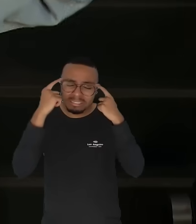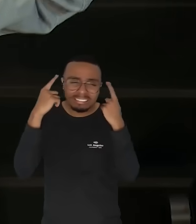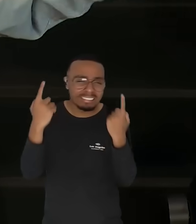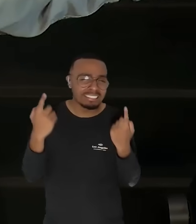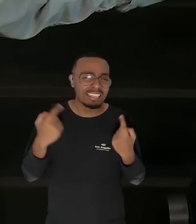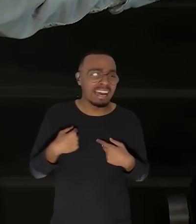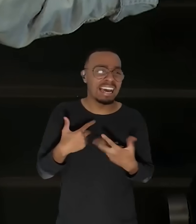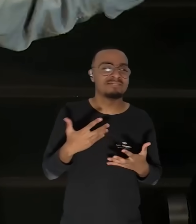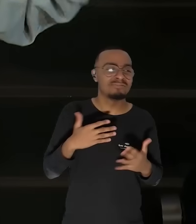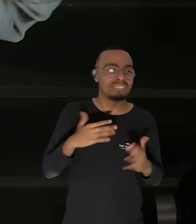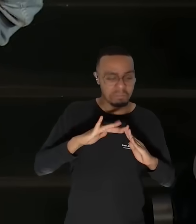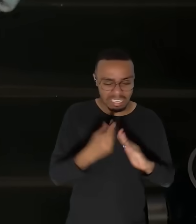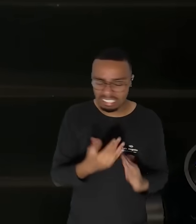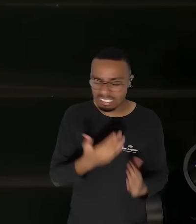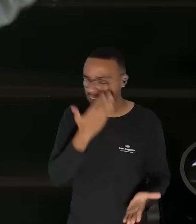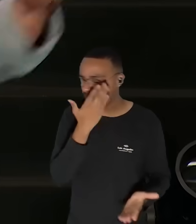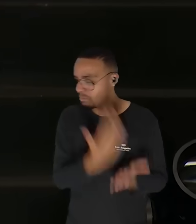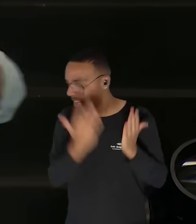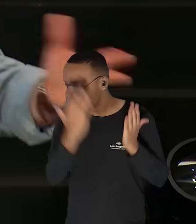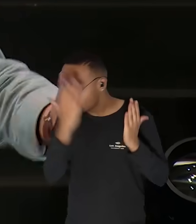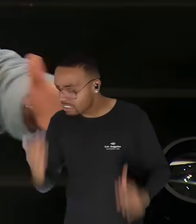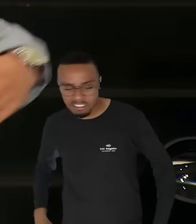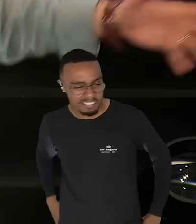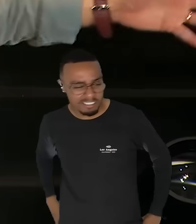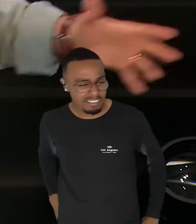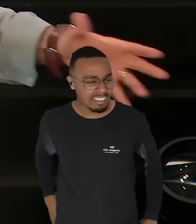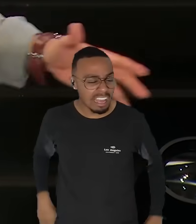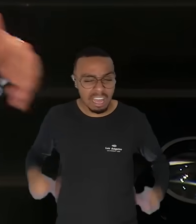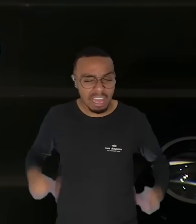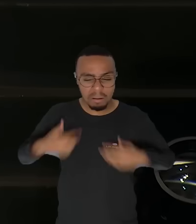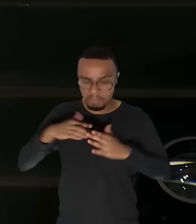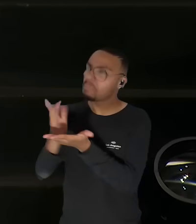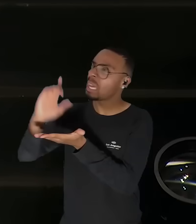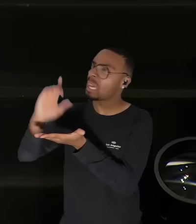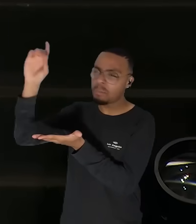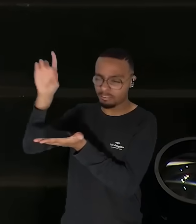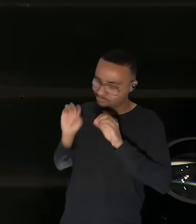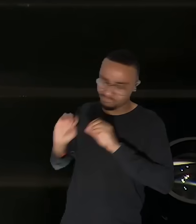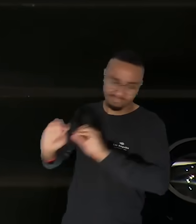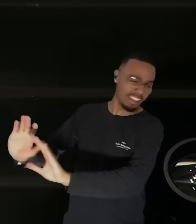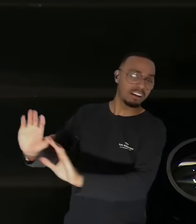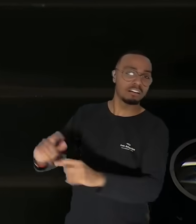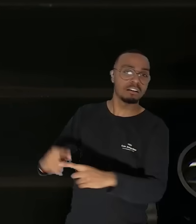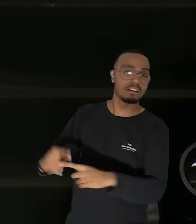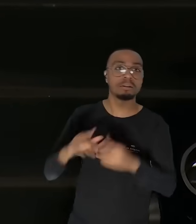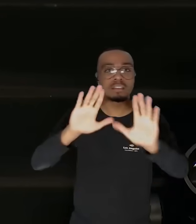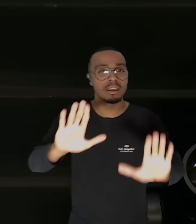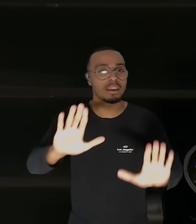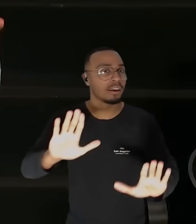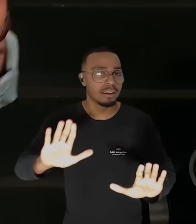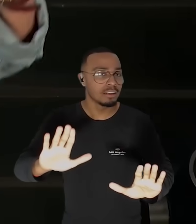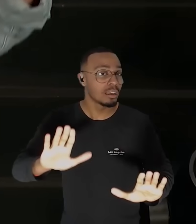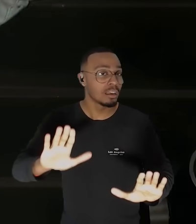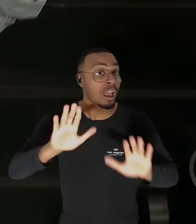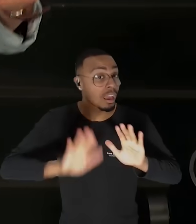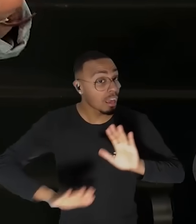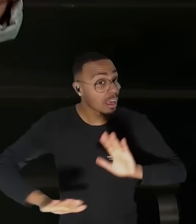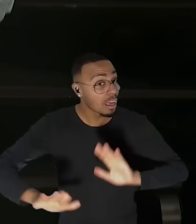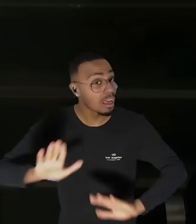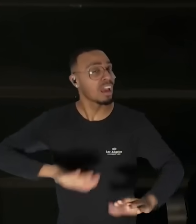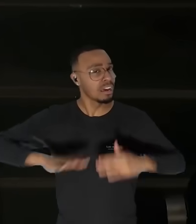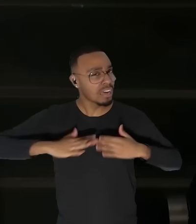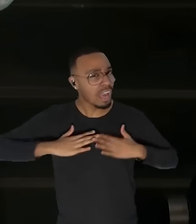de igreja, que bobagem de fé, que bobagem de Bíblia, que bobagem. Agora escute, pelo amor de Deus. Eu estou pregando